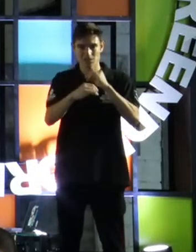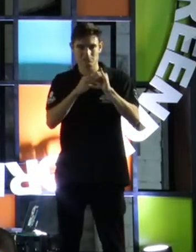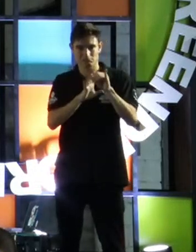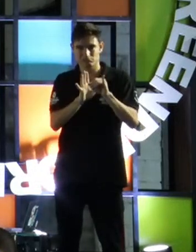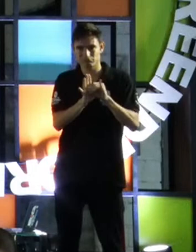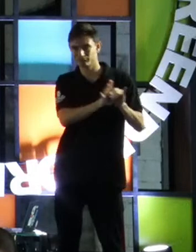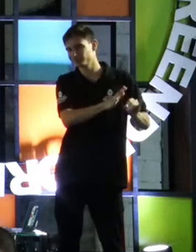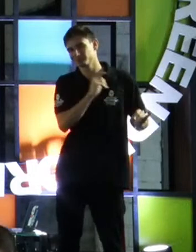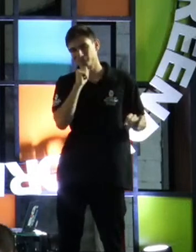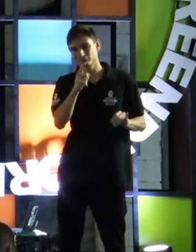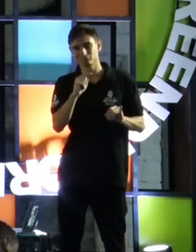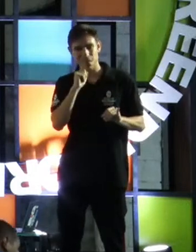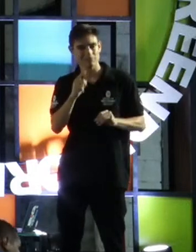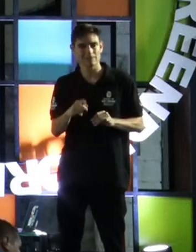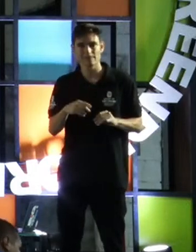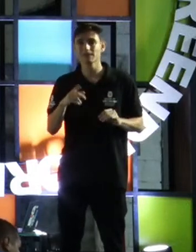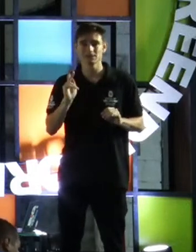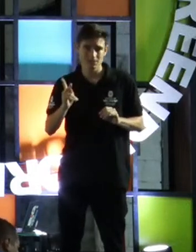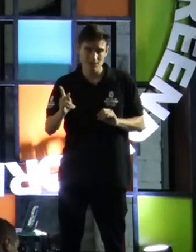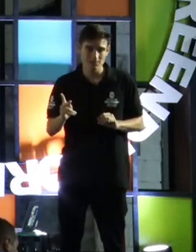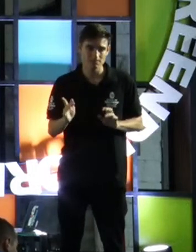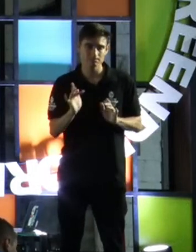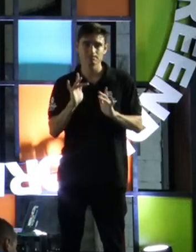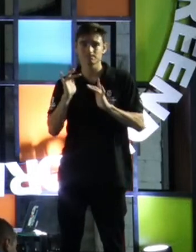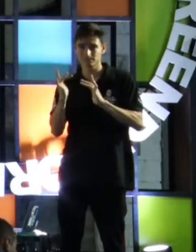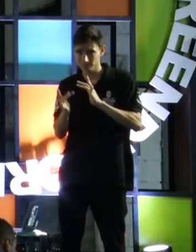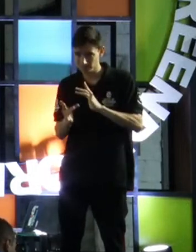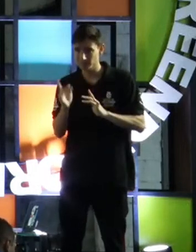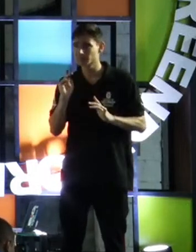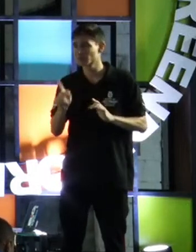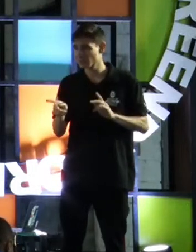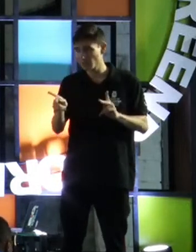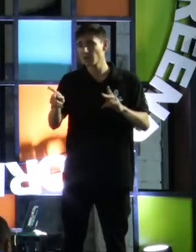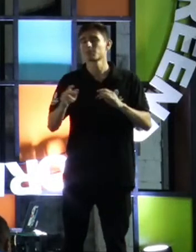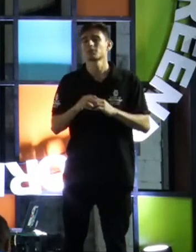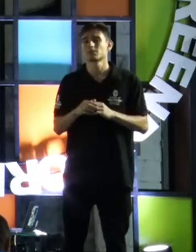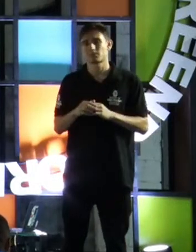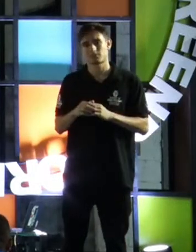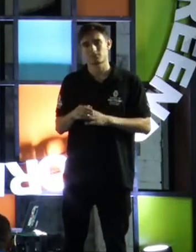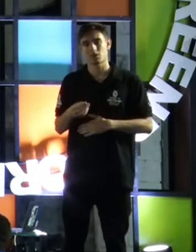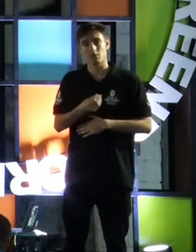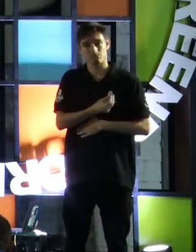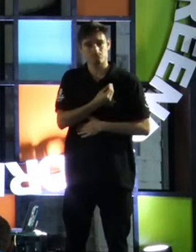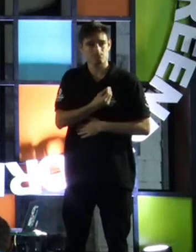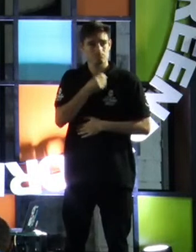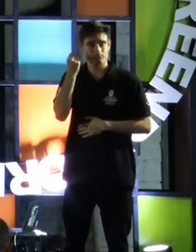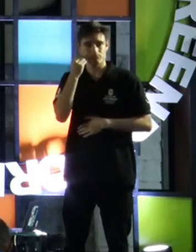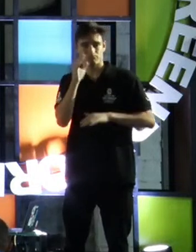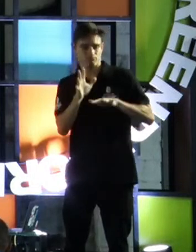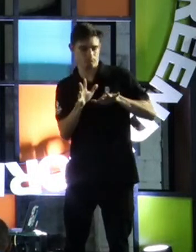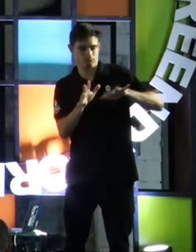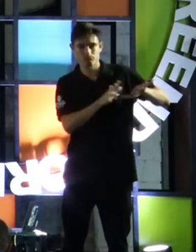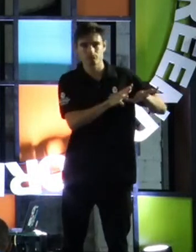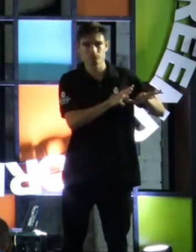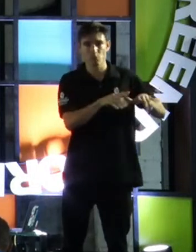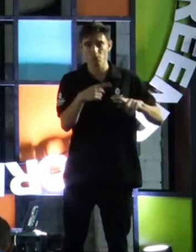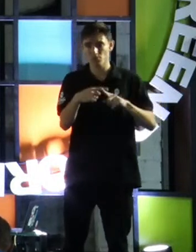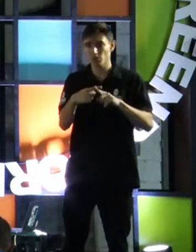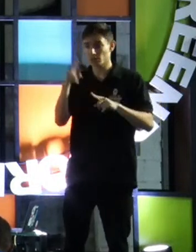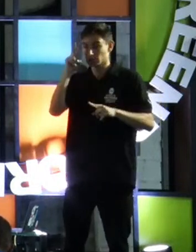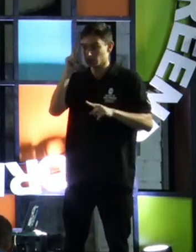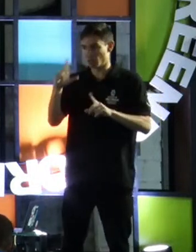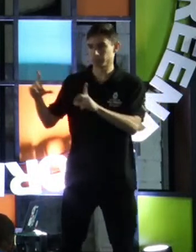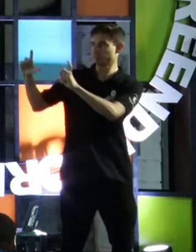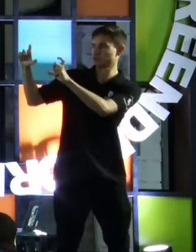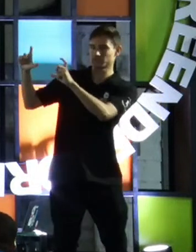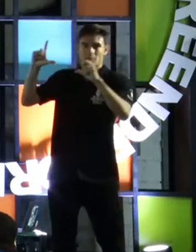está o tempo todo conectado. O tempo todo deixando de viver experiências porque a gente precisa registrar as experiências para